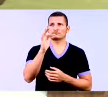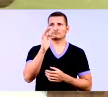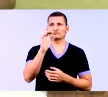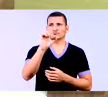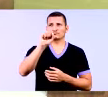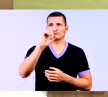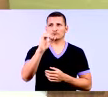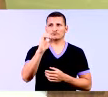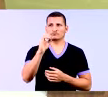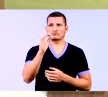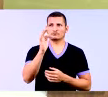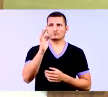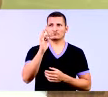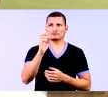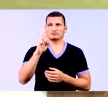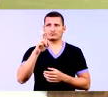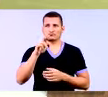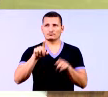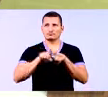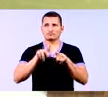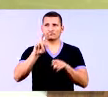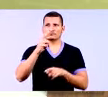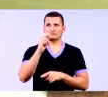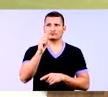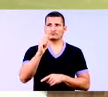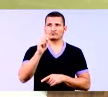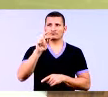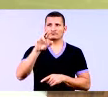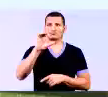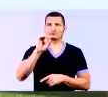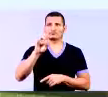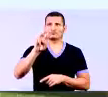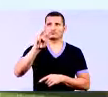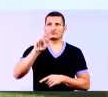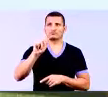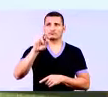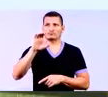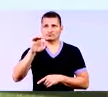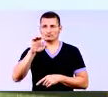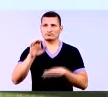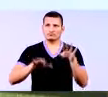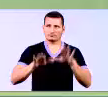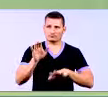é a máquina melhor? Isso depende muito da questão do software e do hardware. É isso? É isso aí.